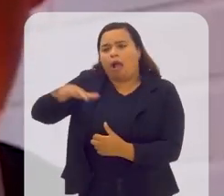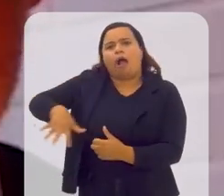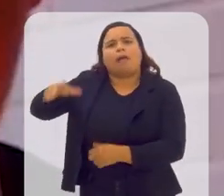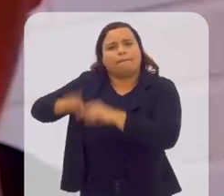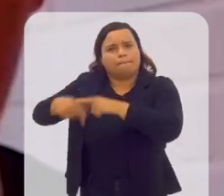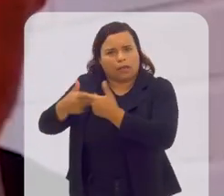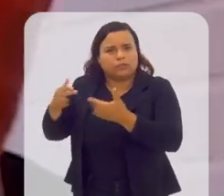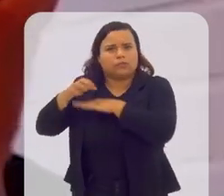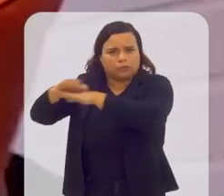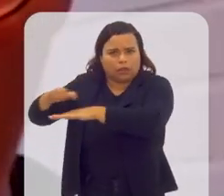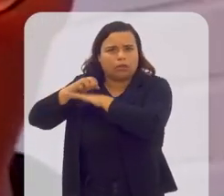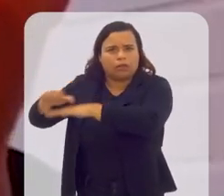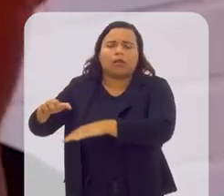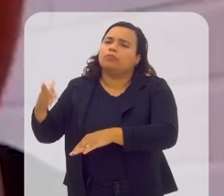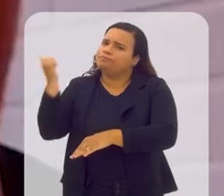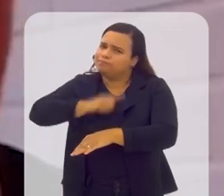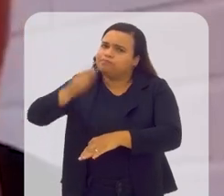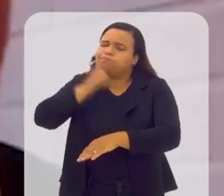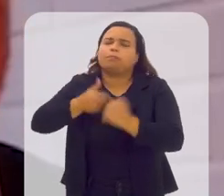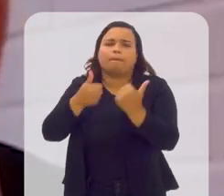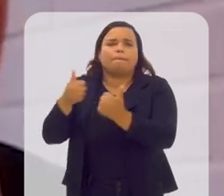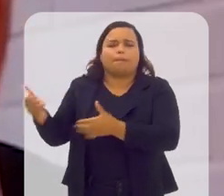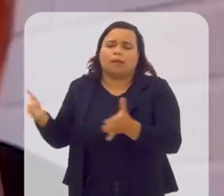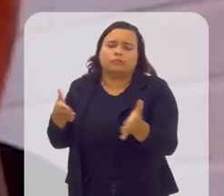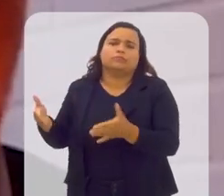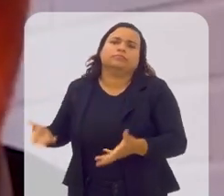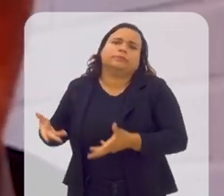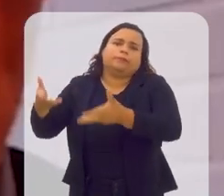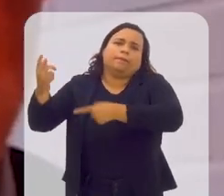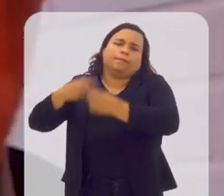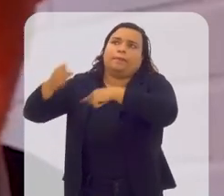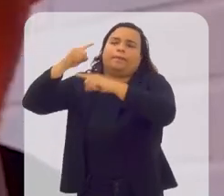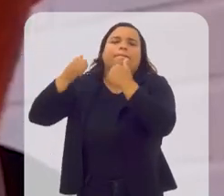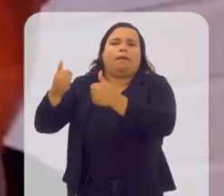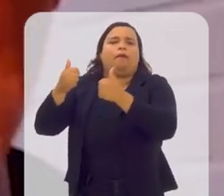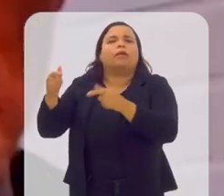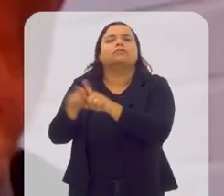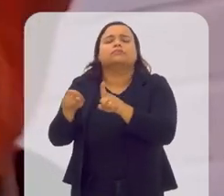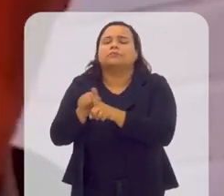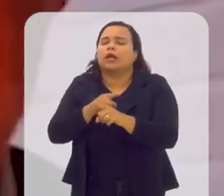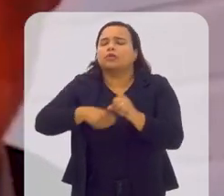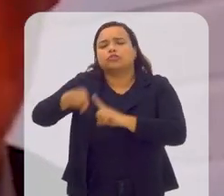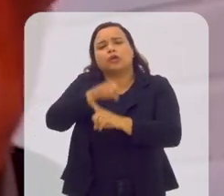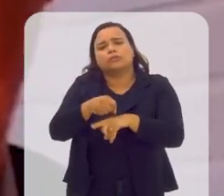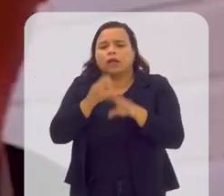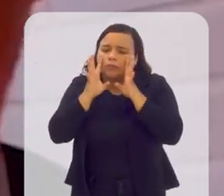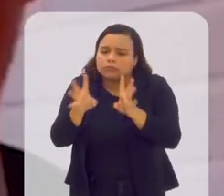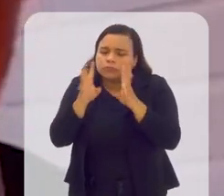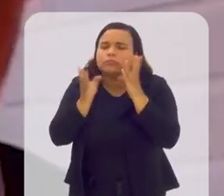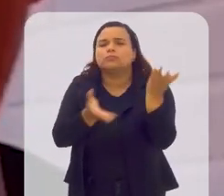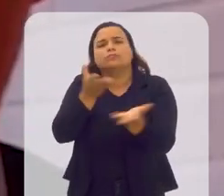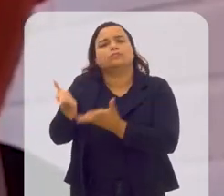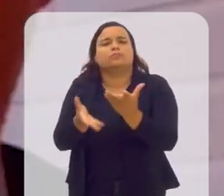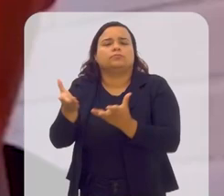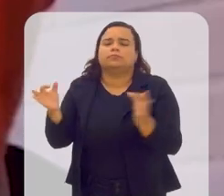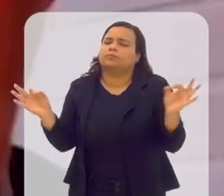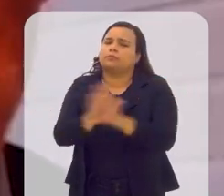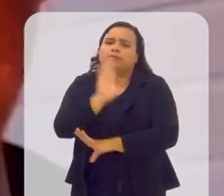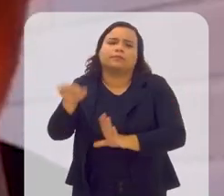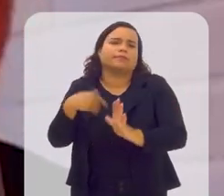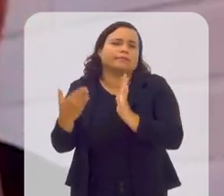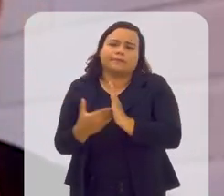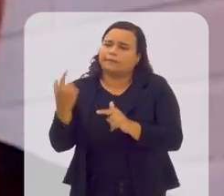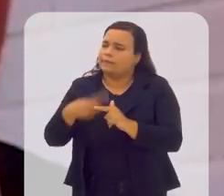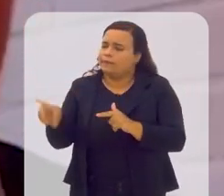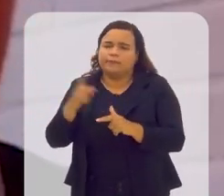cargas conseguiu atuar durante esse período e atender a sociedade de forma plena.